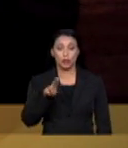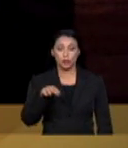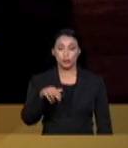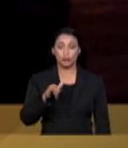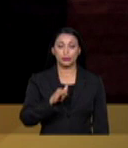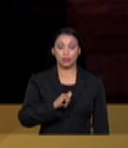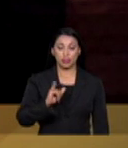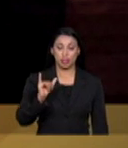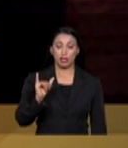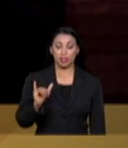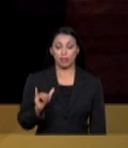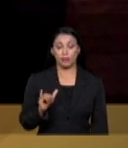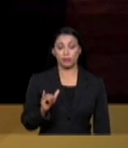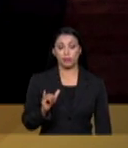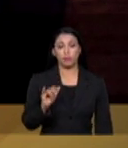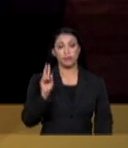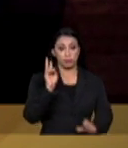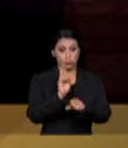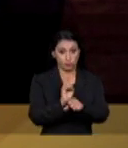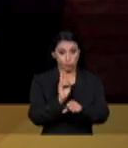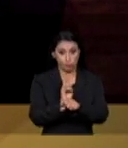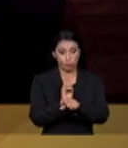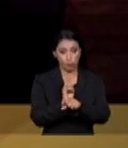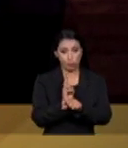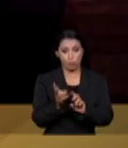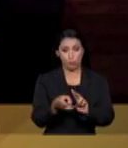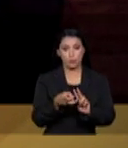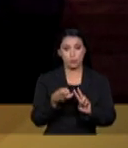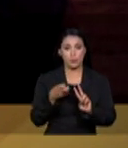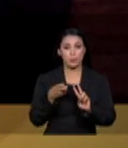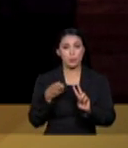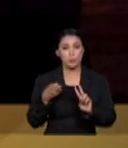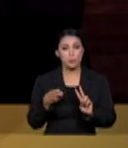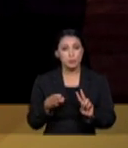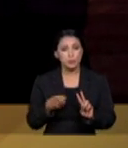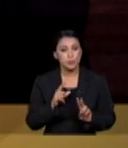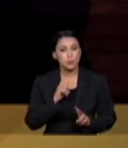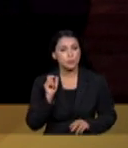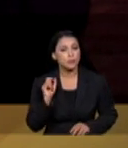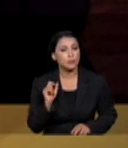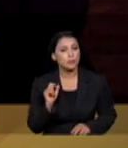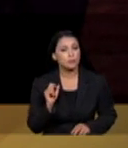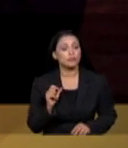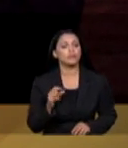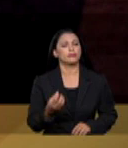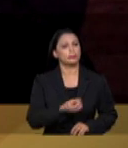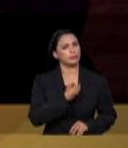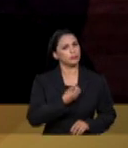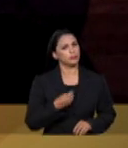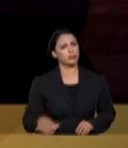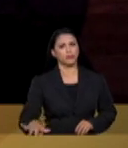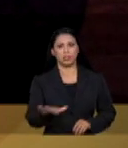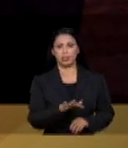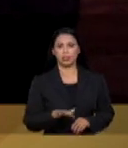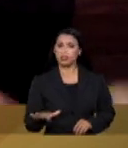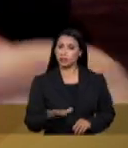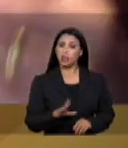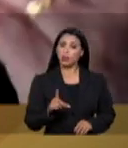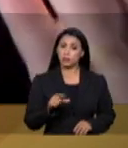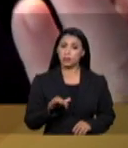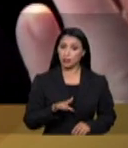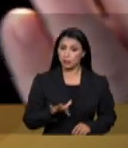portanto na condição de tutor praticaria ato da vida geral inclusive